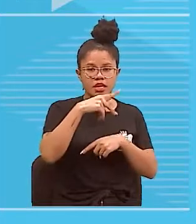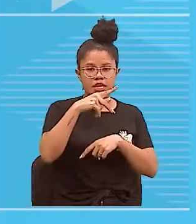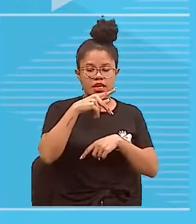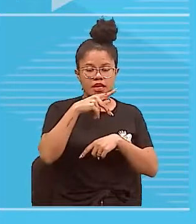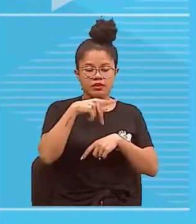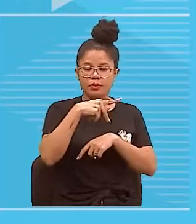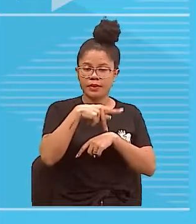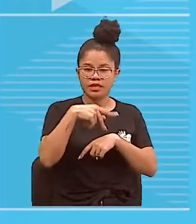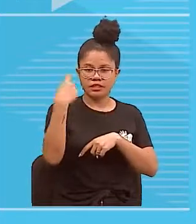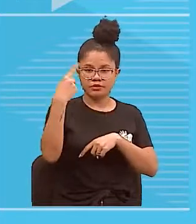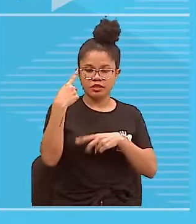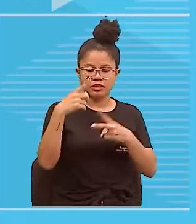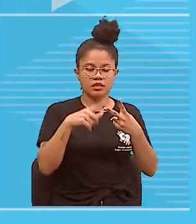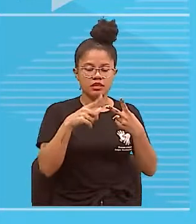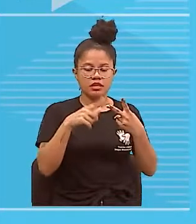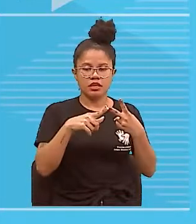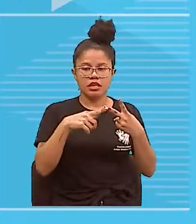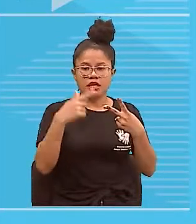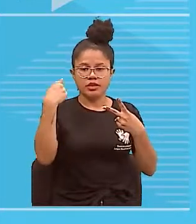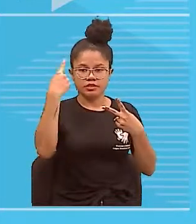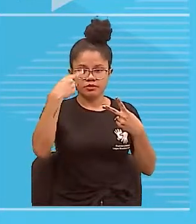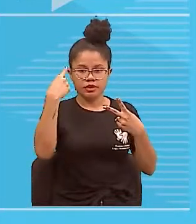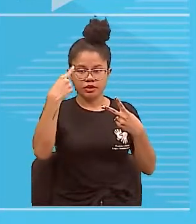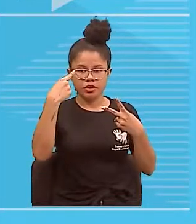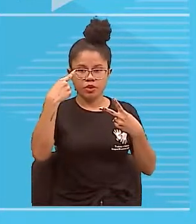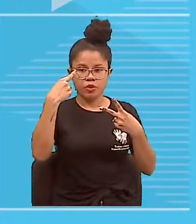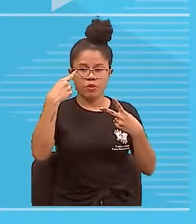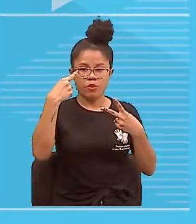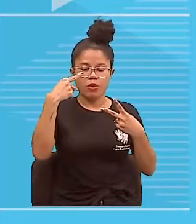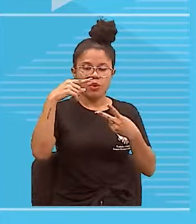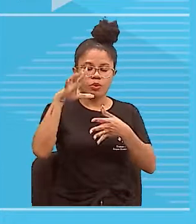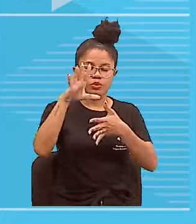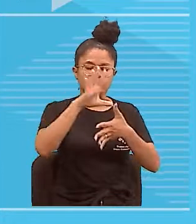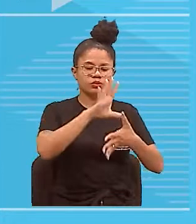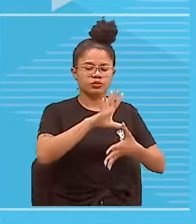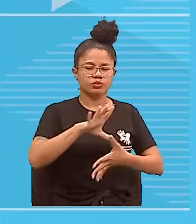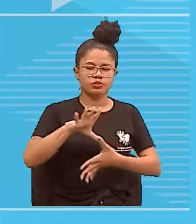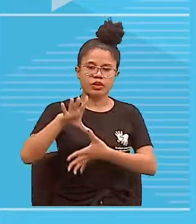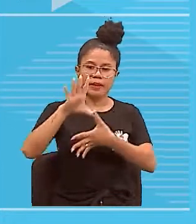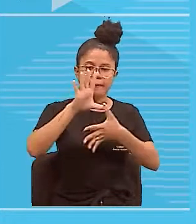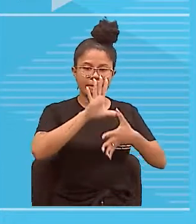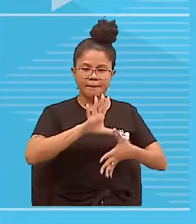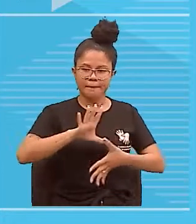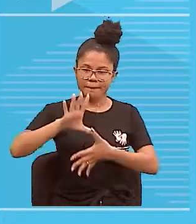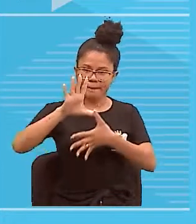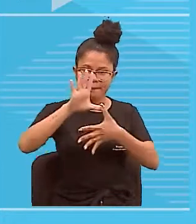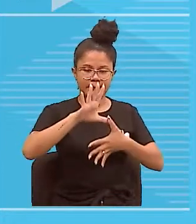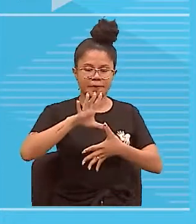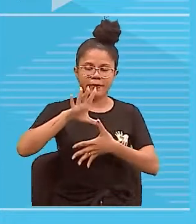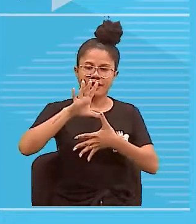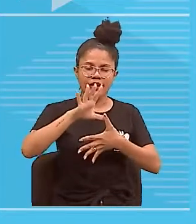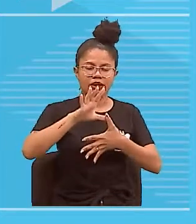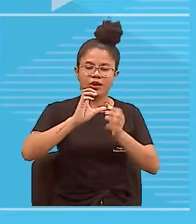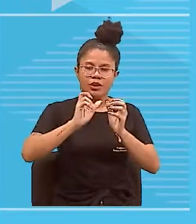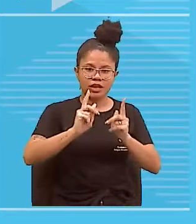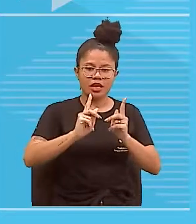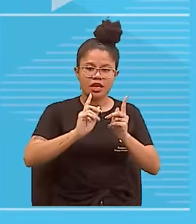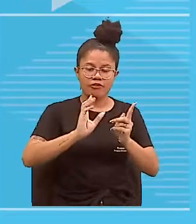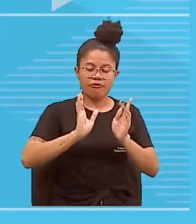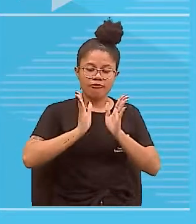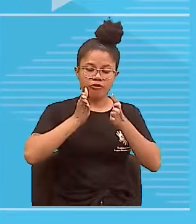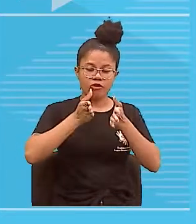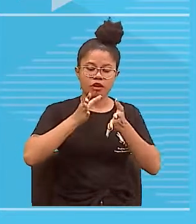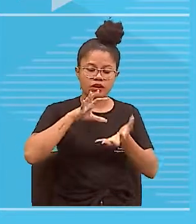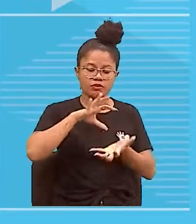América é da América do continente americano onde eu falar América tô me referindo ao continente